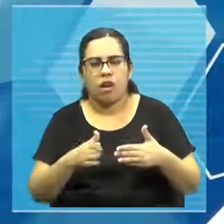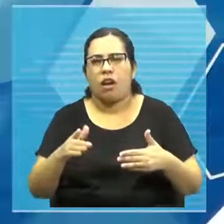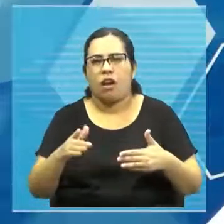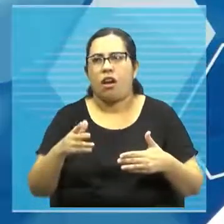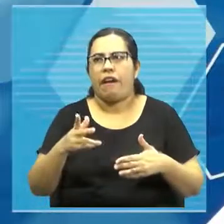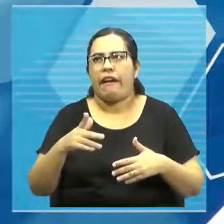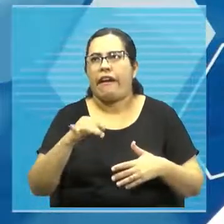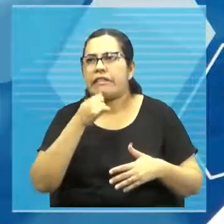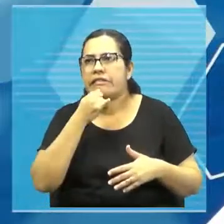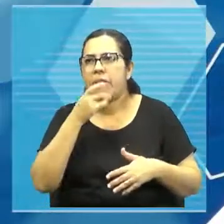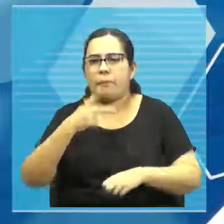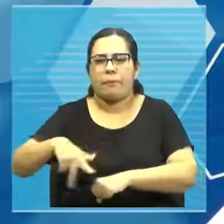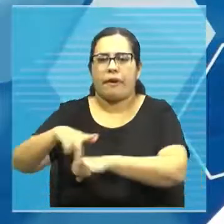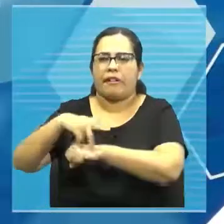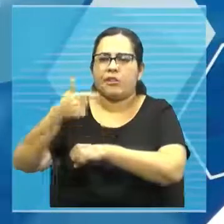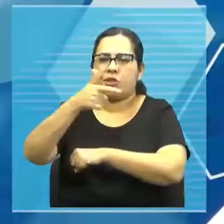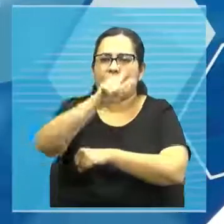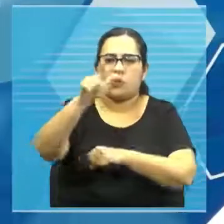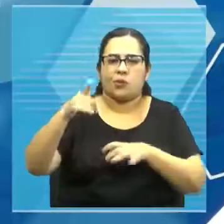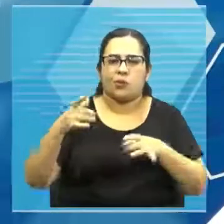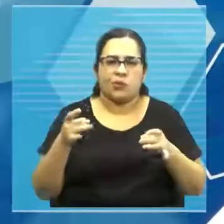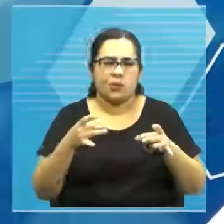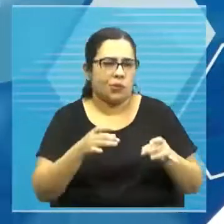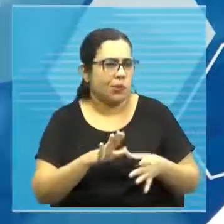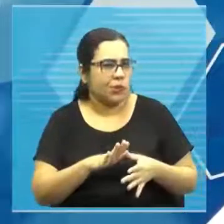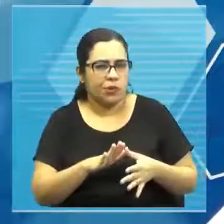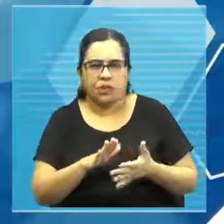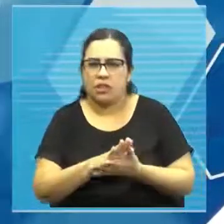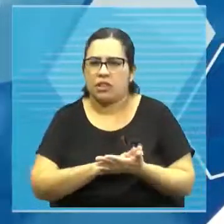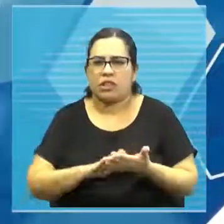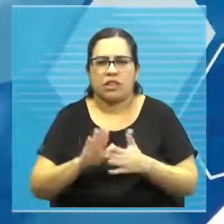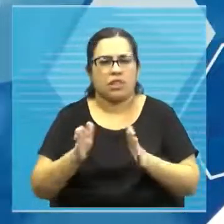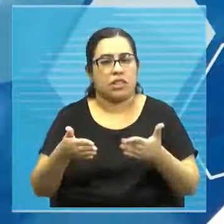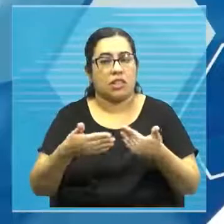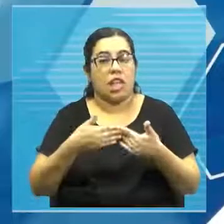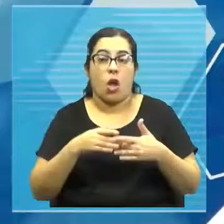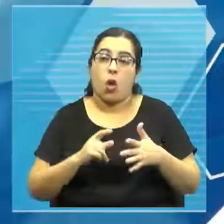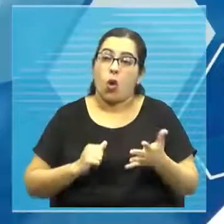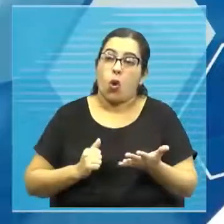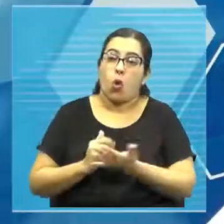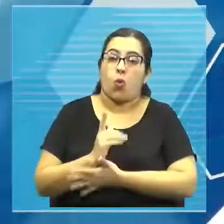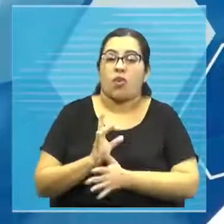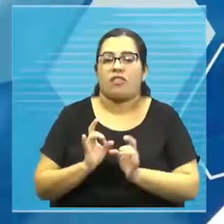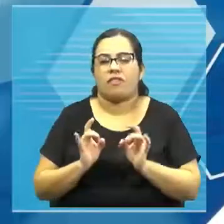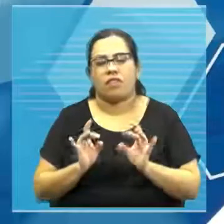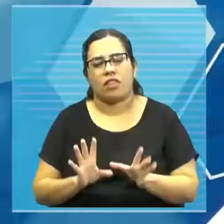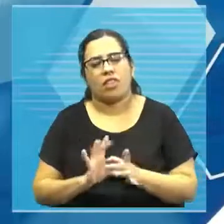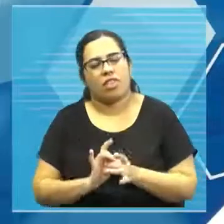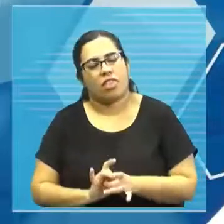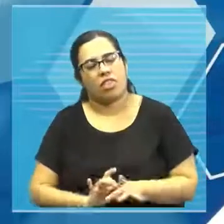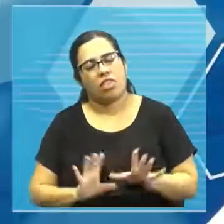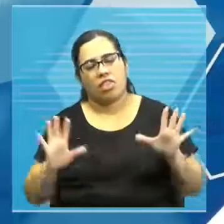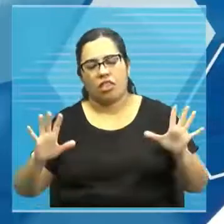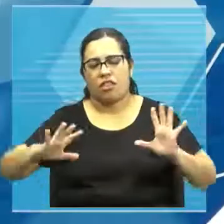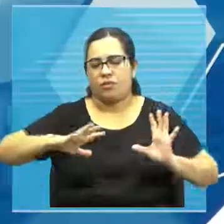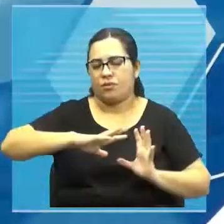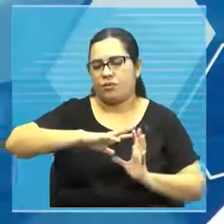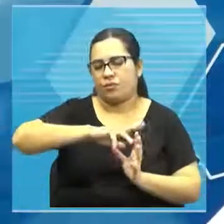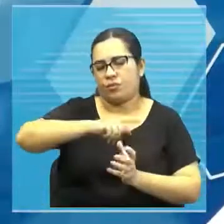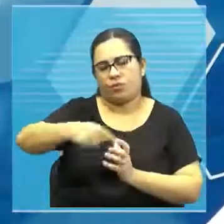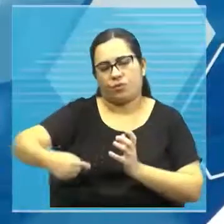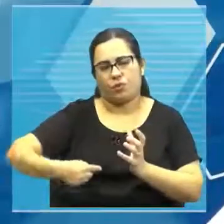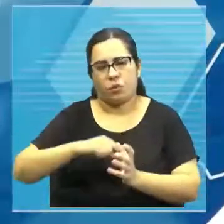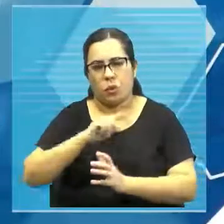né as compras e vendas a ideia que seriam mais Livres esse fluxo aí no mundo